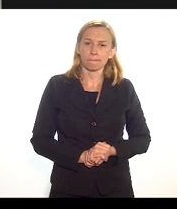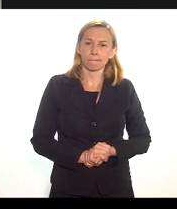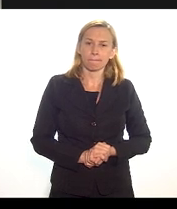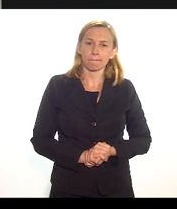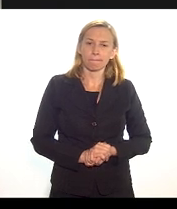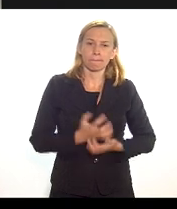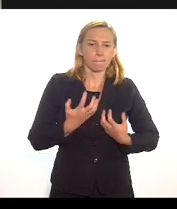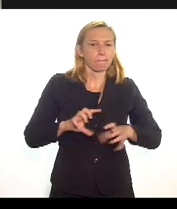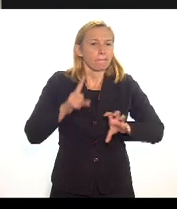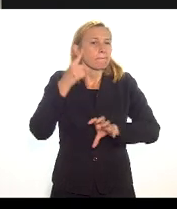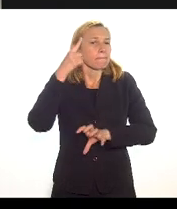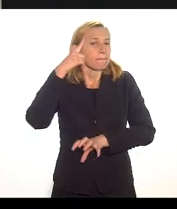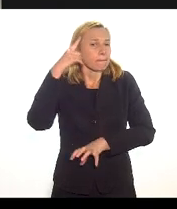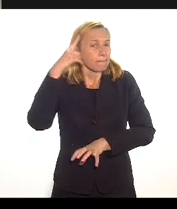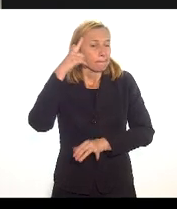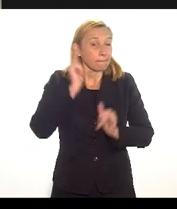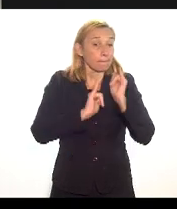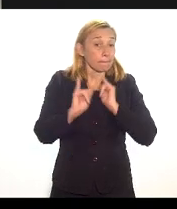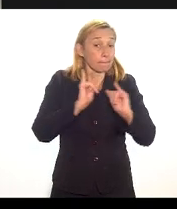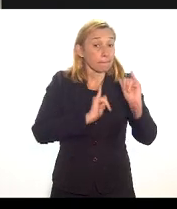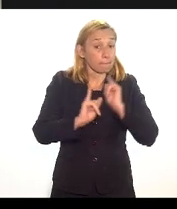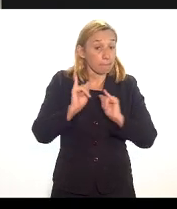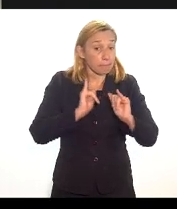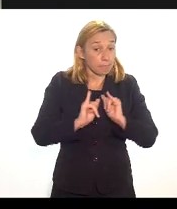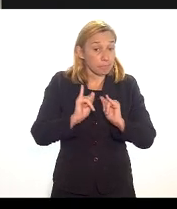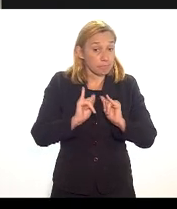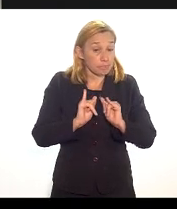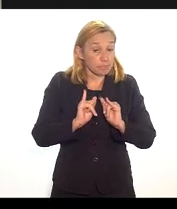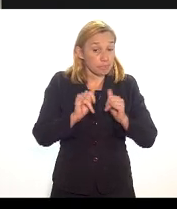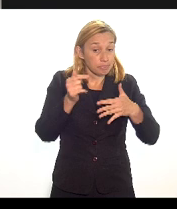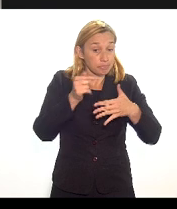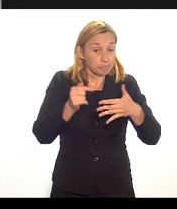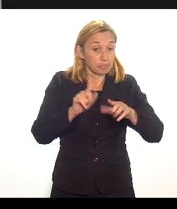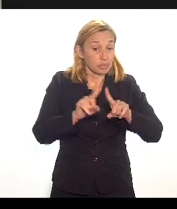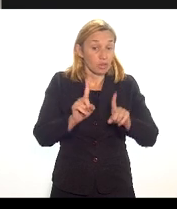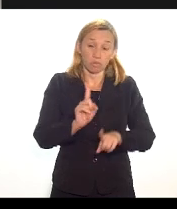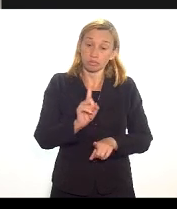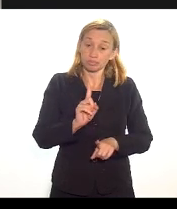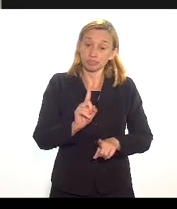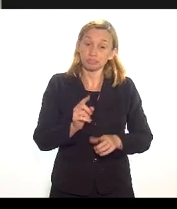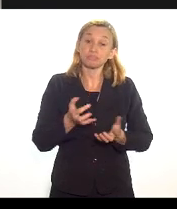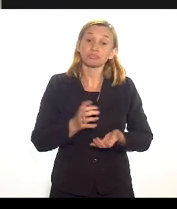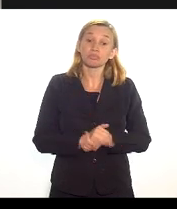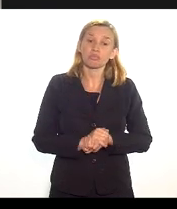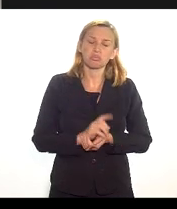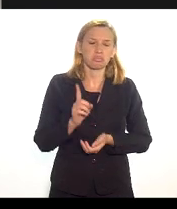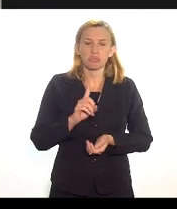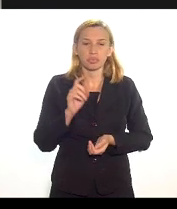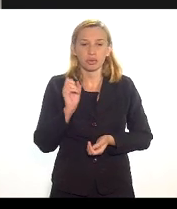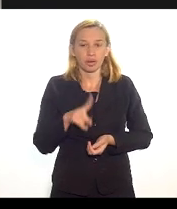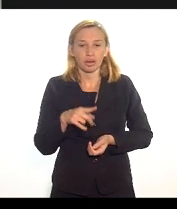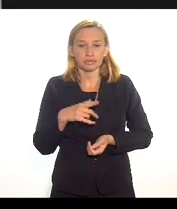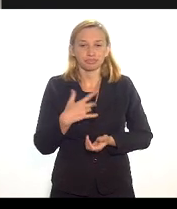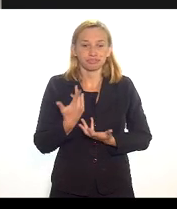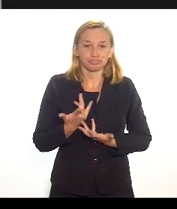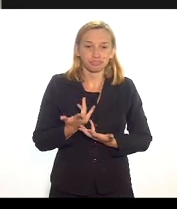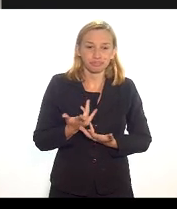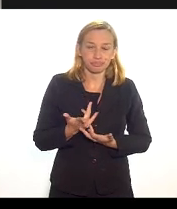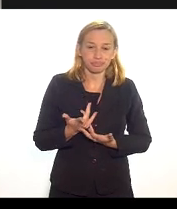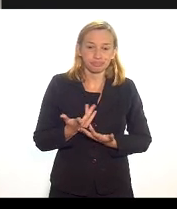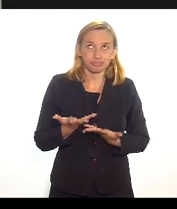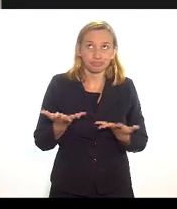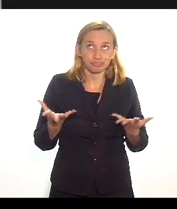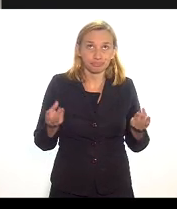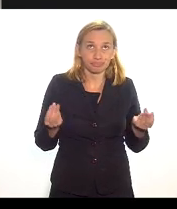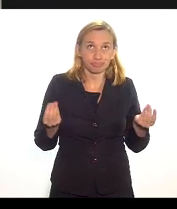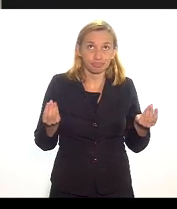eu não quero pensar em informações falsas, não. Eu acho que isso aí não é muito, vamos dizer